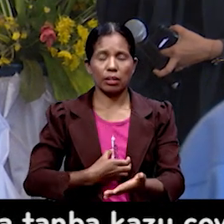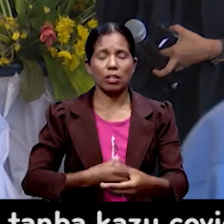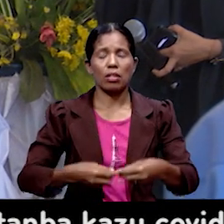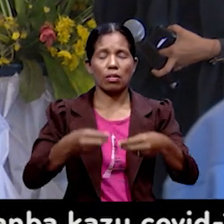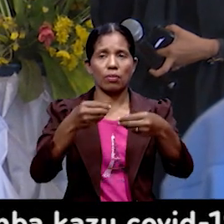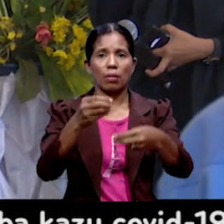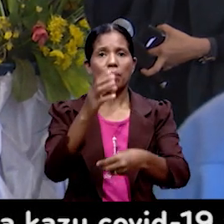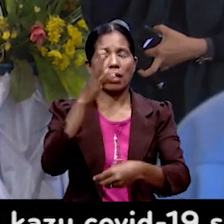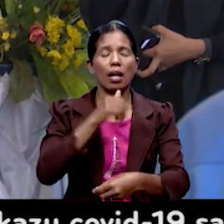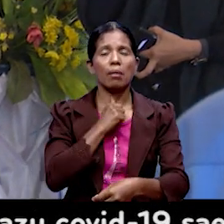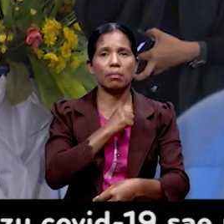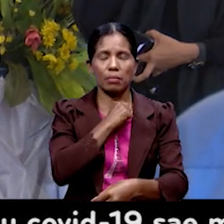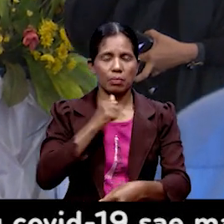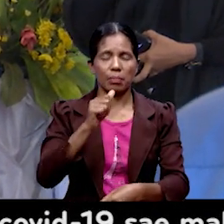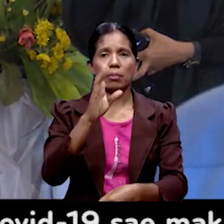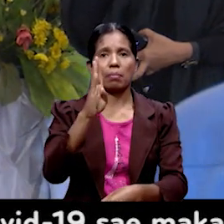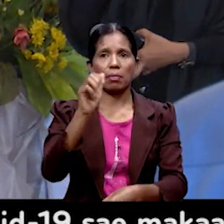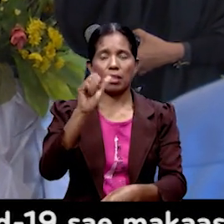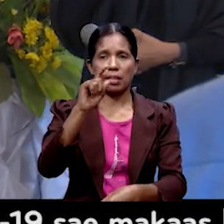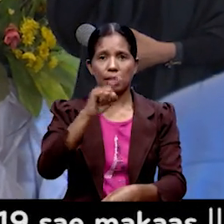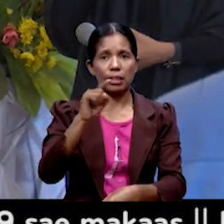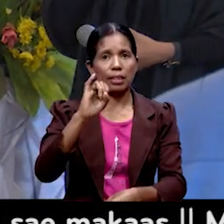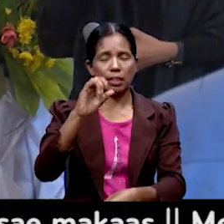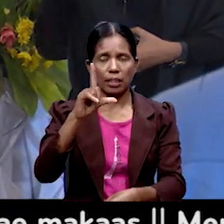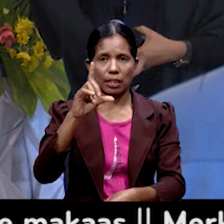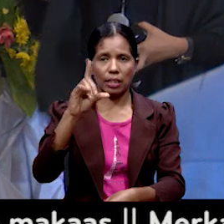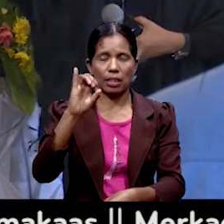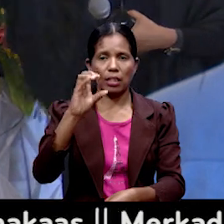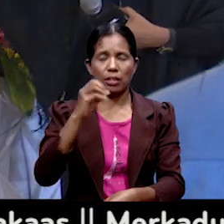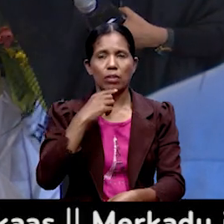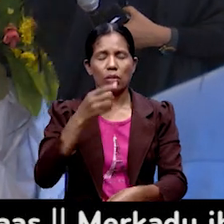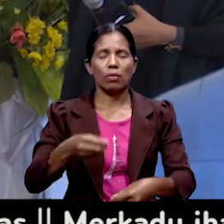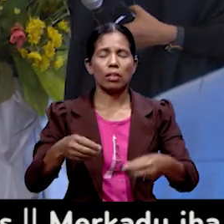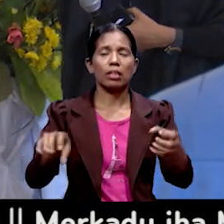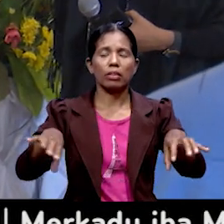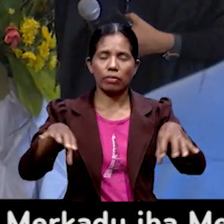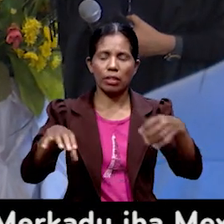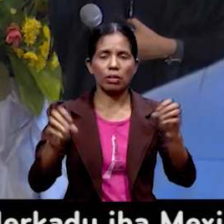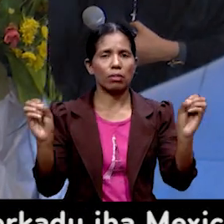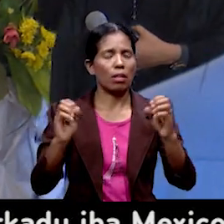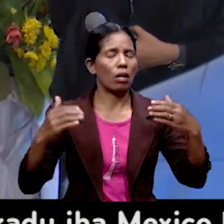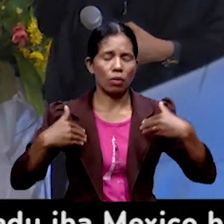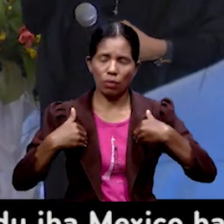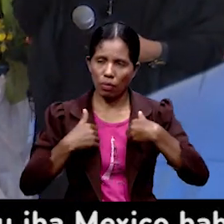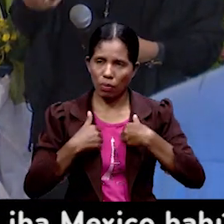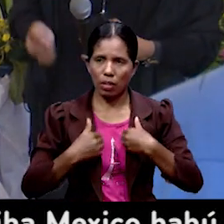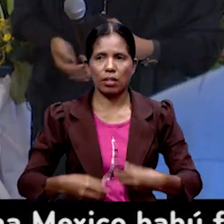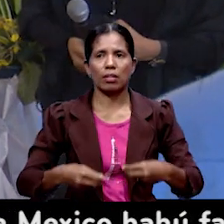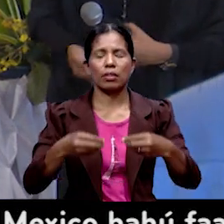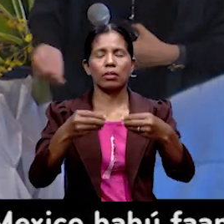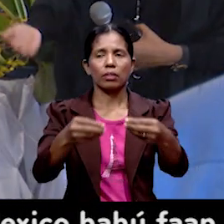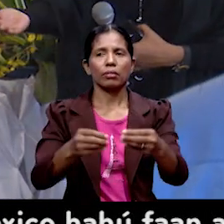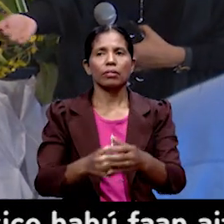Nascimento, no da reconhecimento Rossi Estado, baninha serviço na Benunca Colen. Ba afirmação